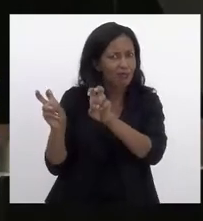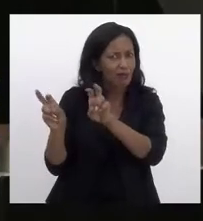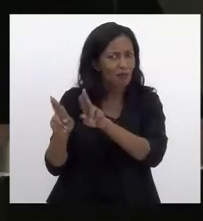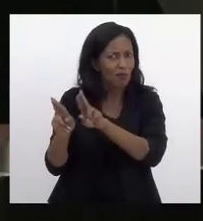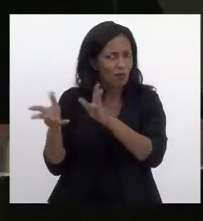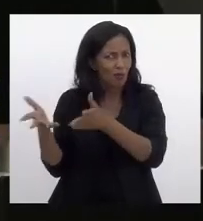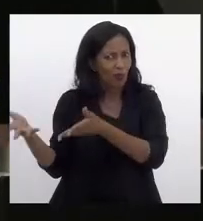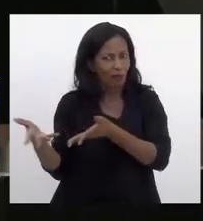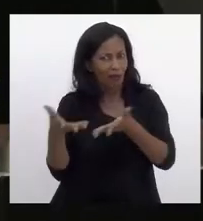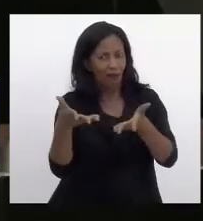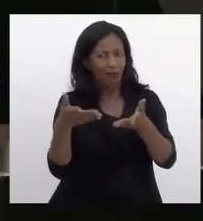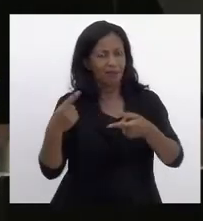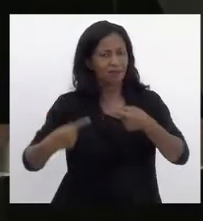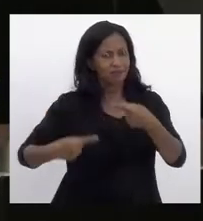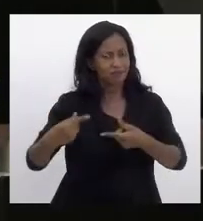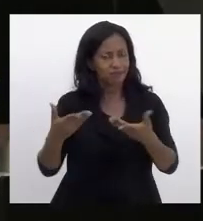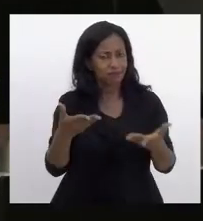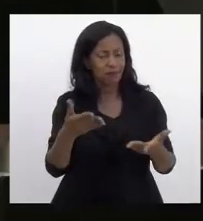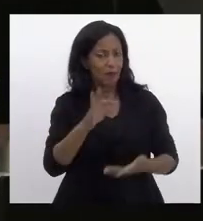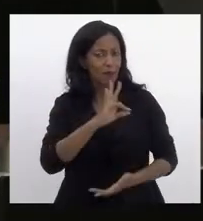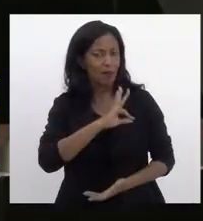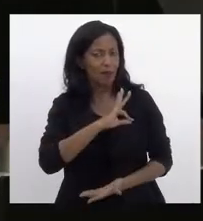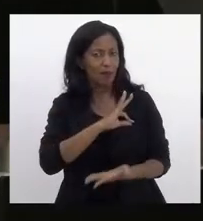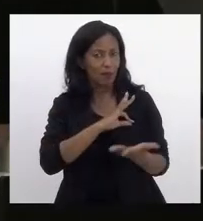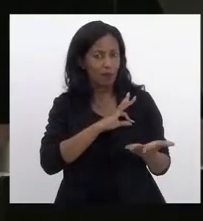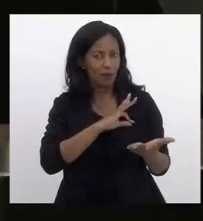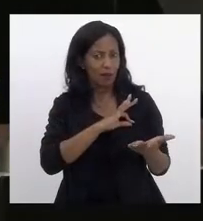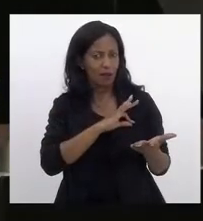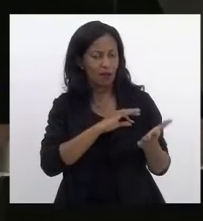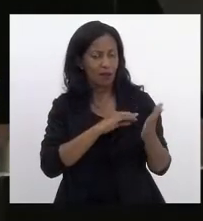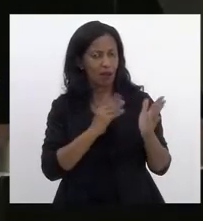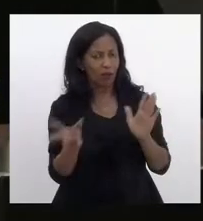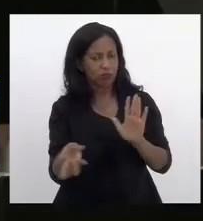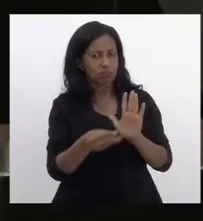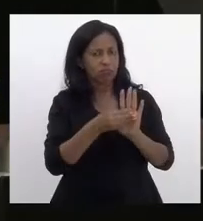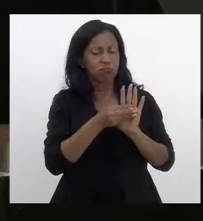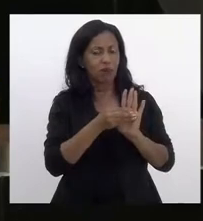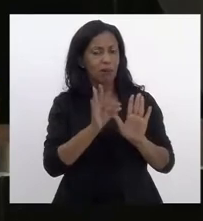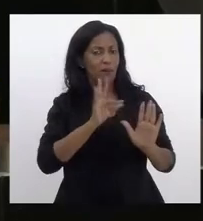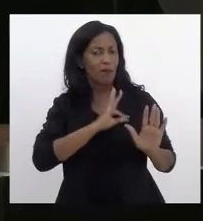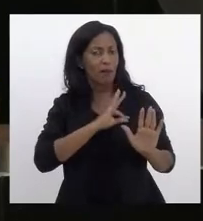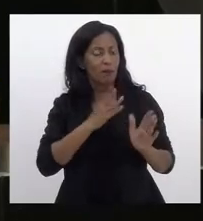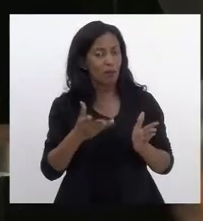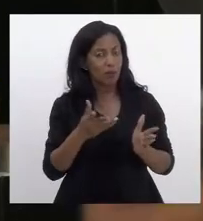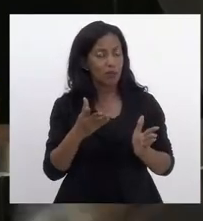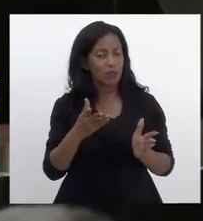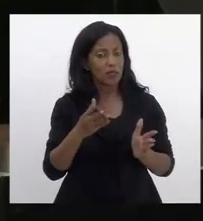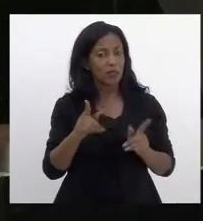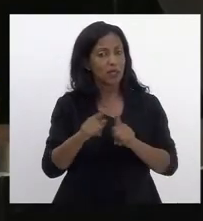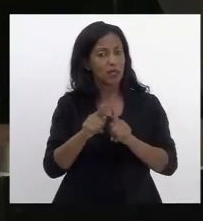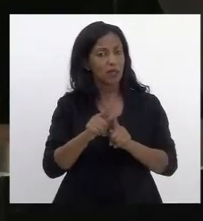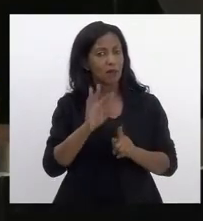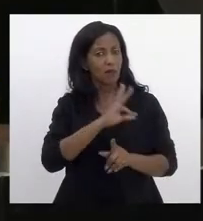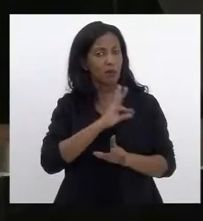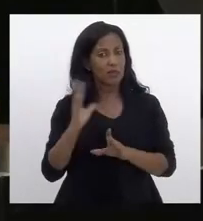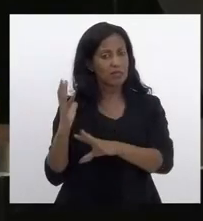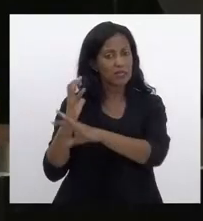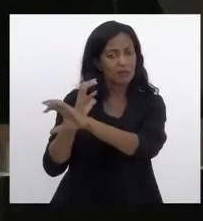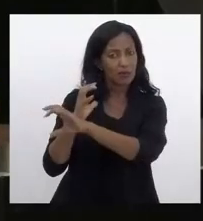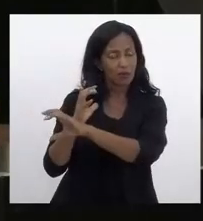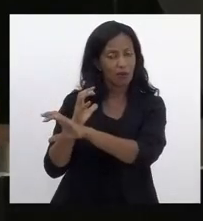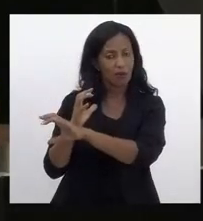que está sendo colocado pela polícia, a nomenclatura que está sendo colocada pela Polícia Militar e pela Polícia Civil.